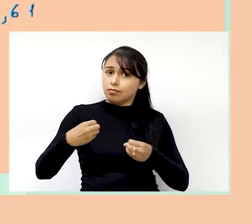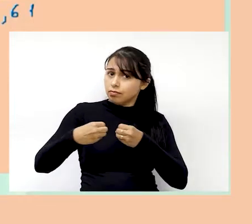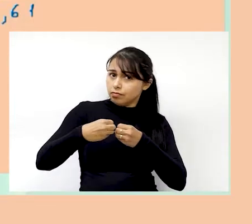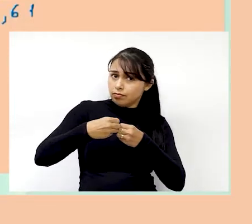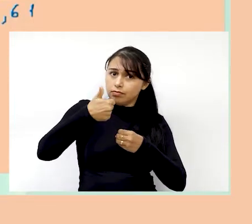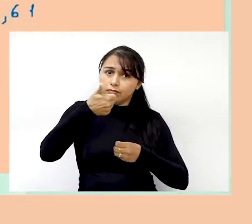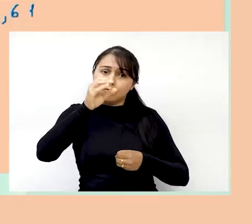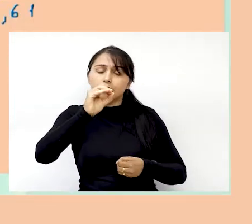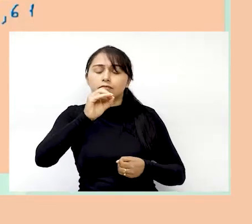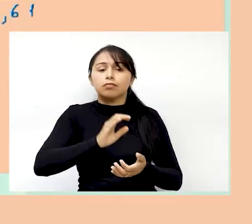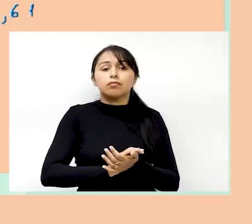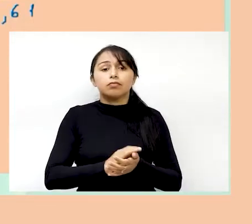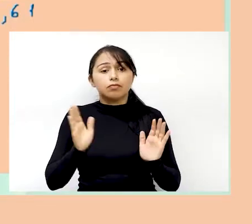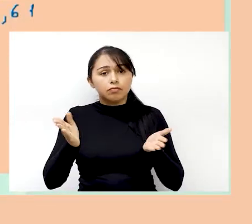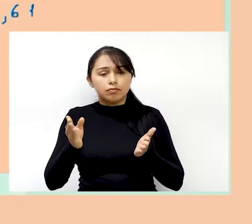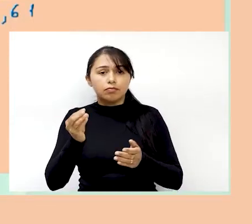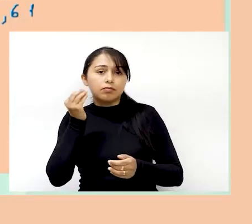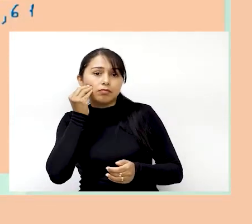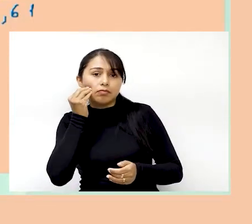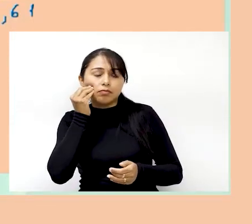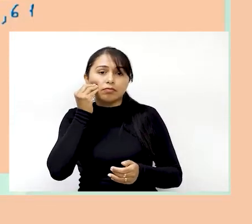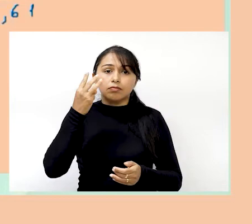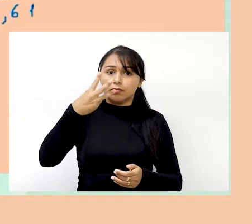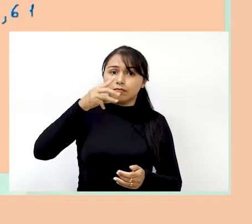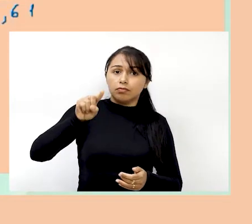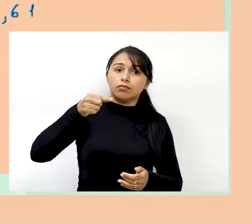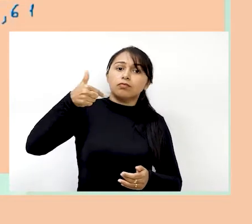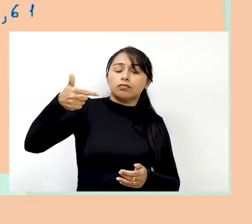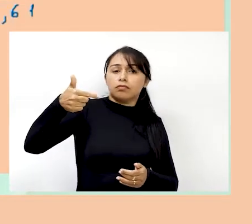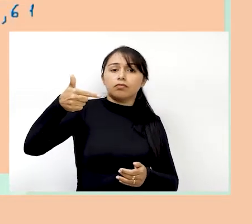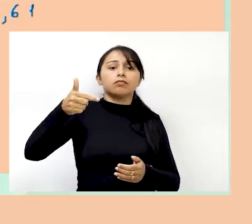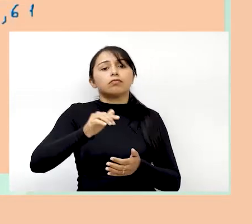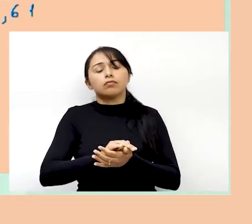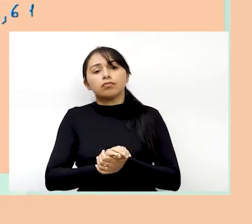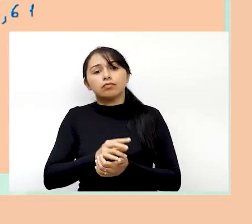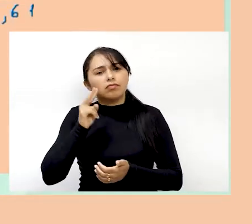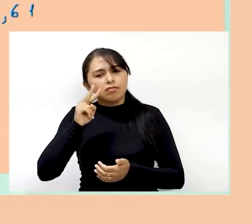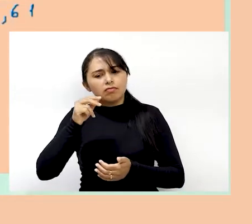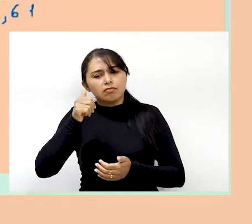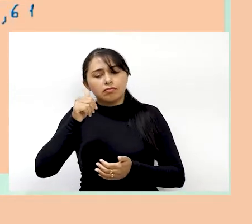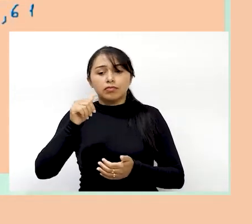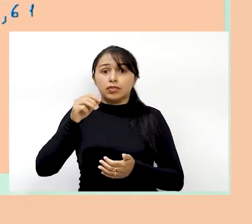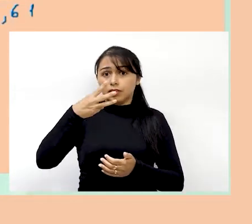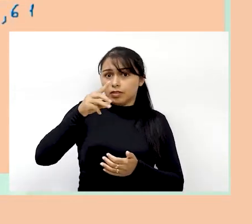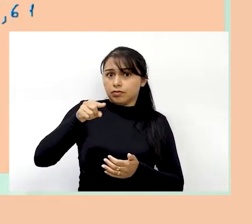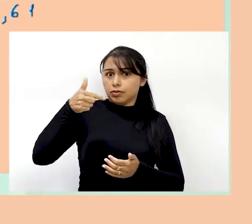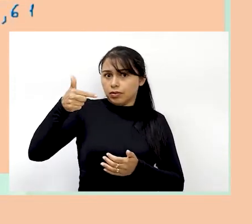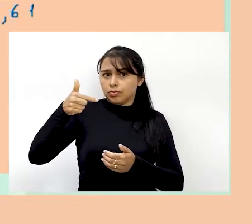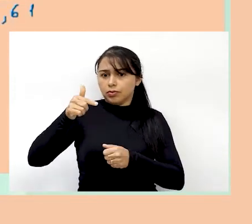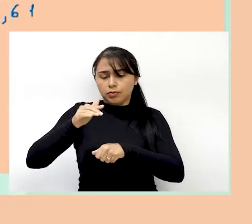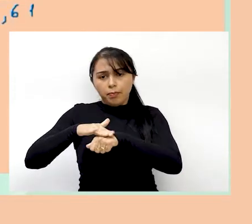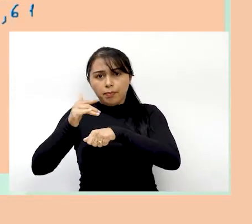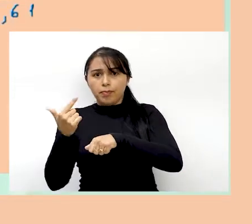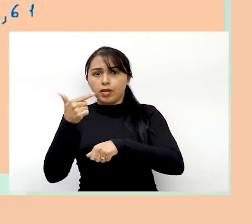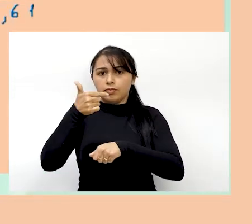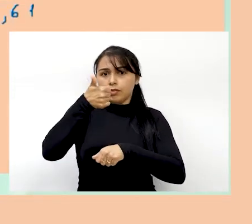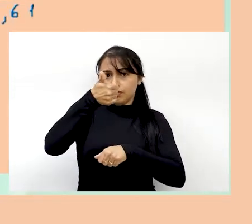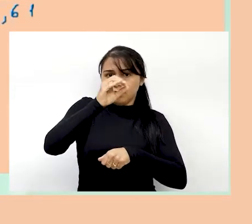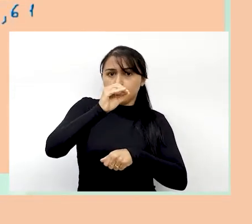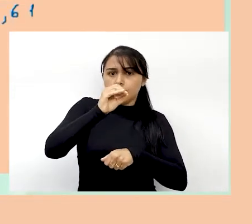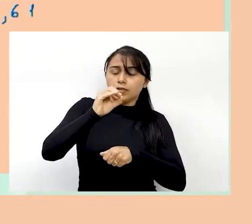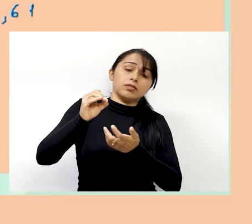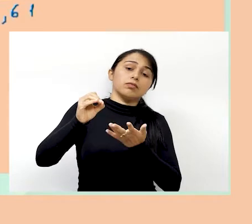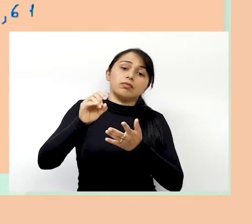aqui o 3,2. Se a multiplicação do 3,2 passar de 10, então quer dizer que a raiz aproximada vai ser